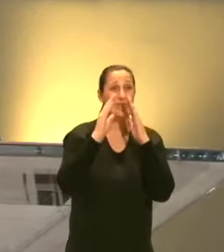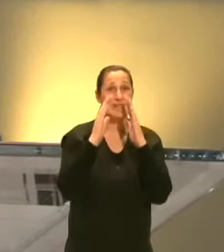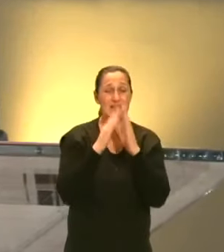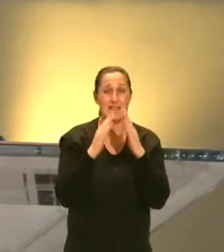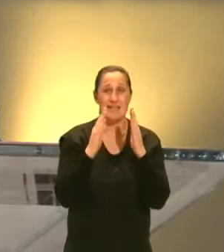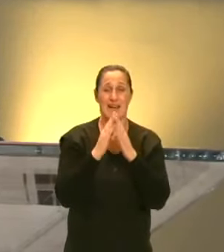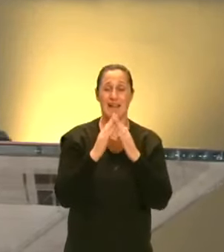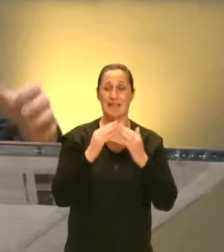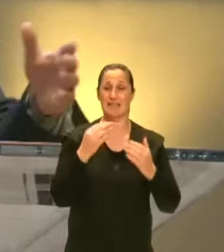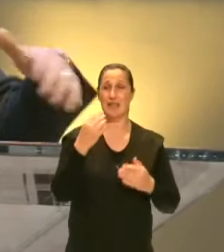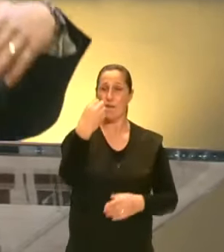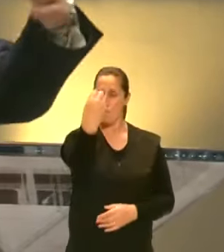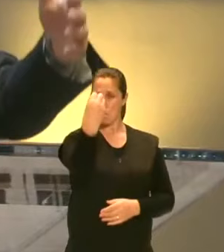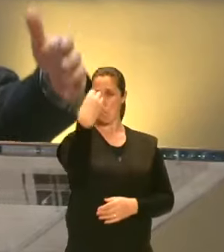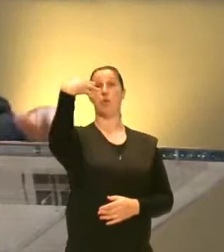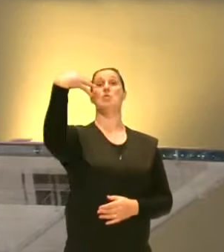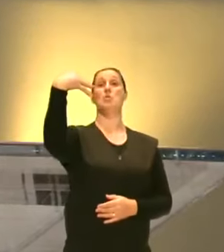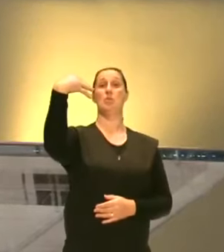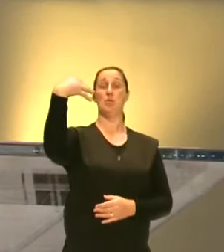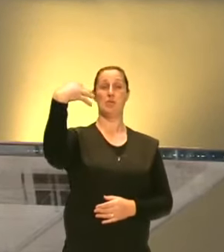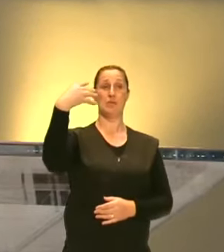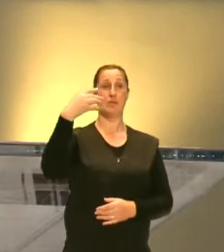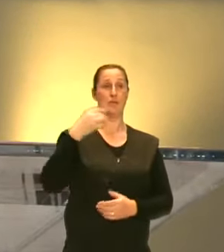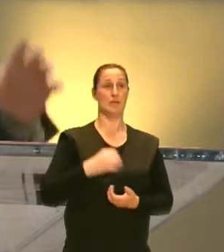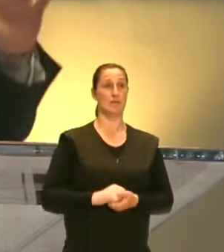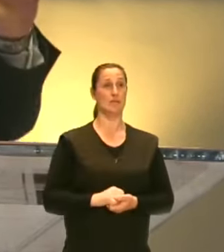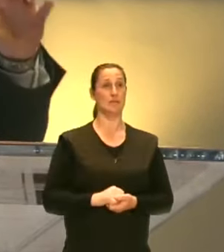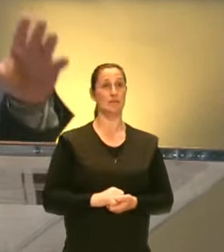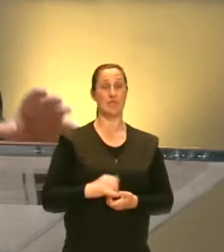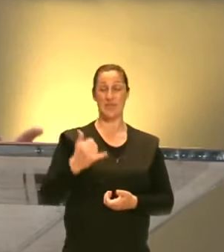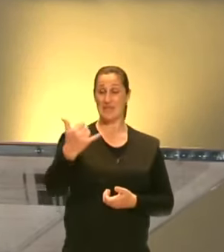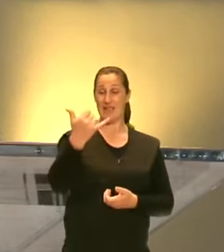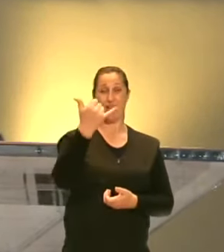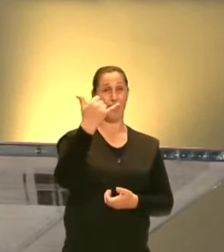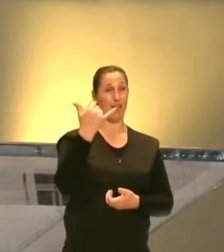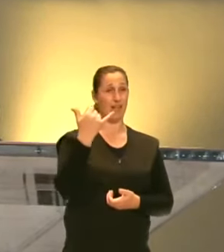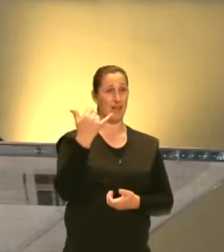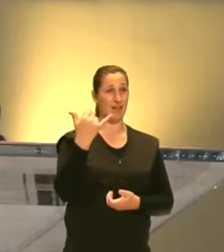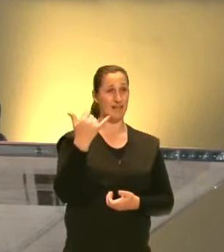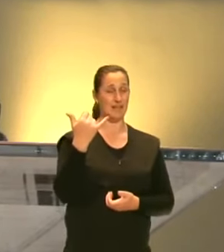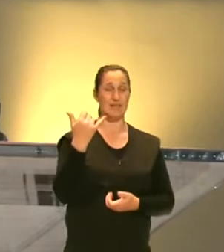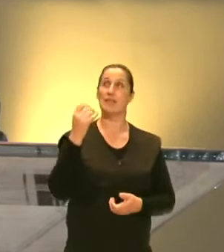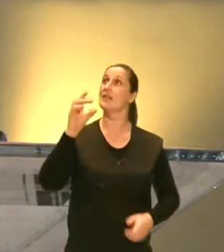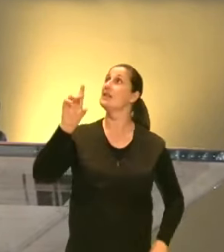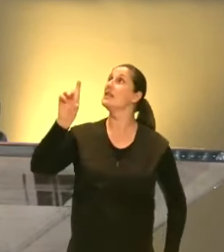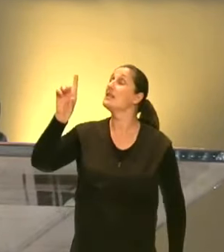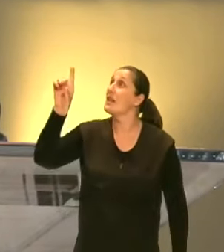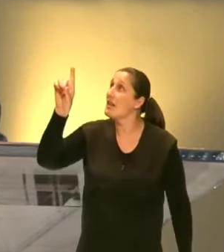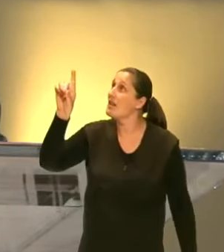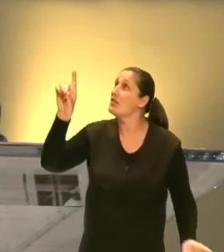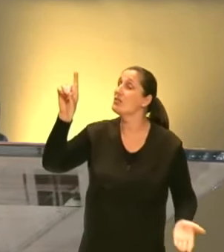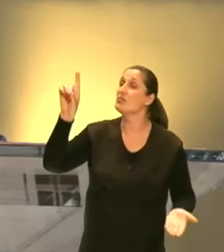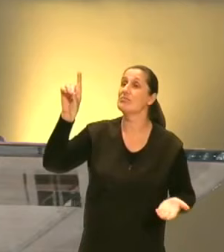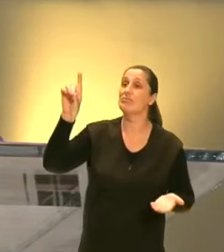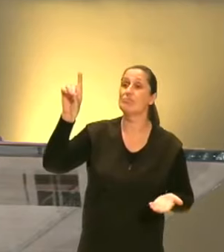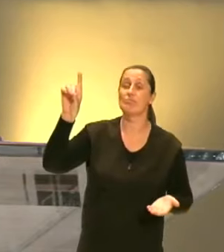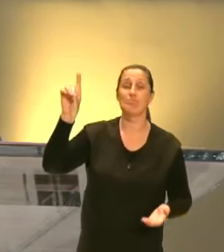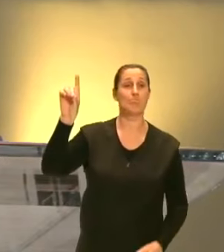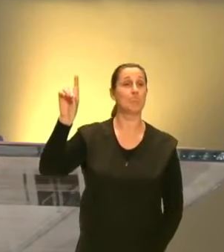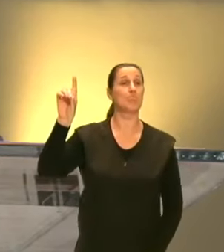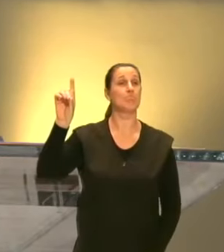cara, um pedestal depois que a gente comprou, um celular. Eu falei, Deus,